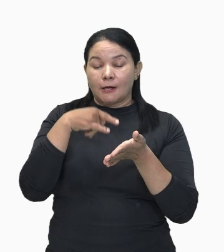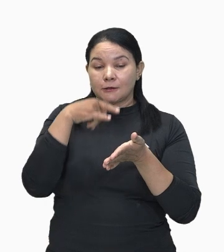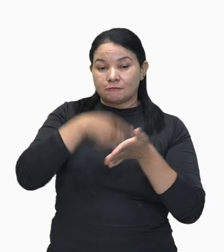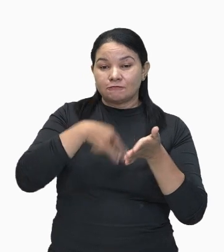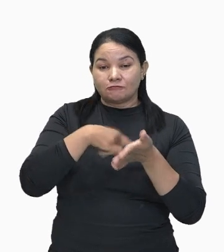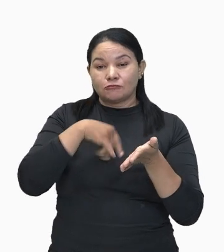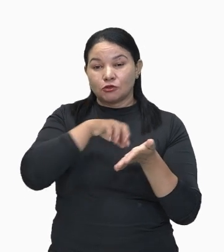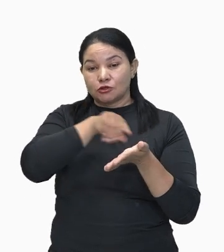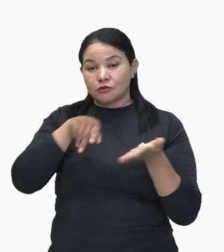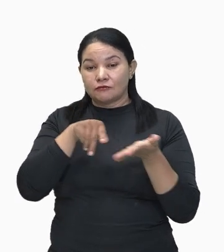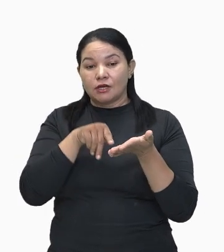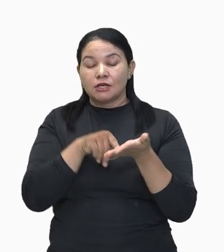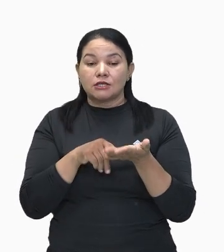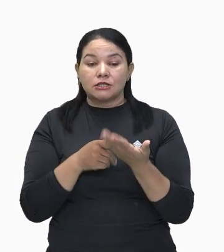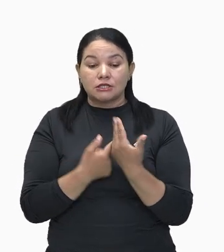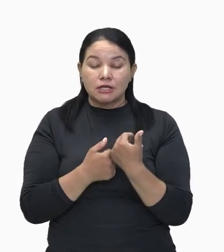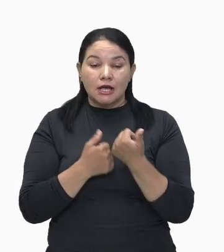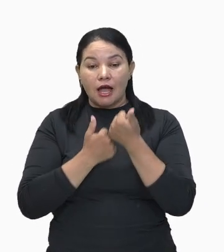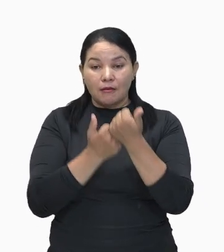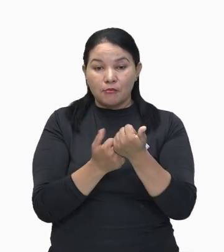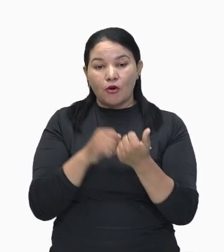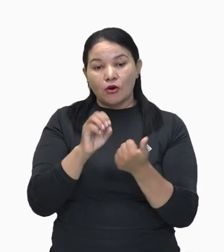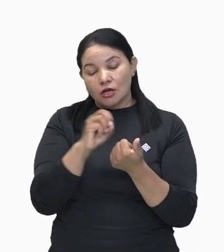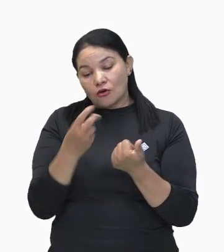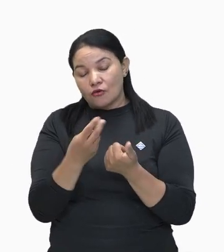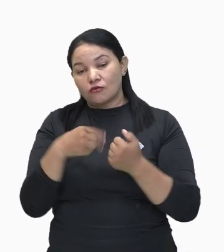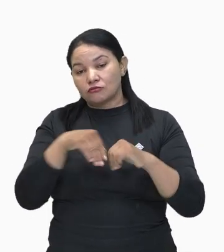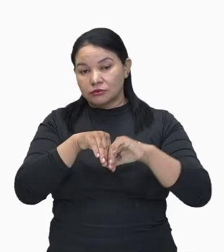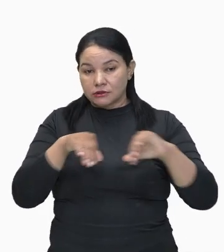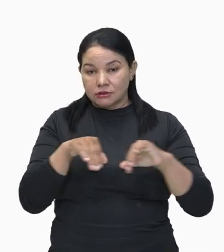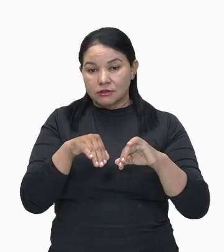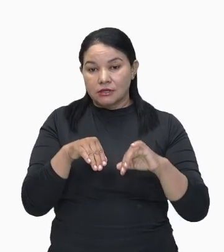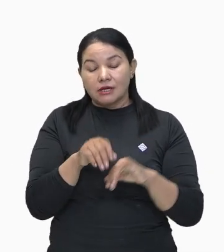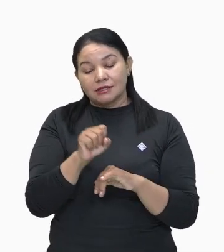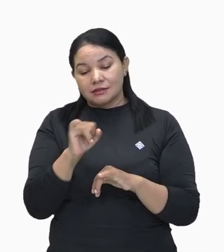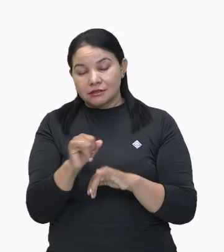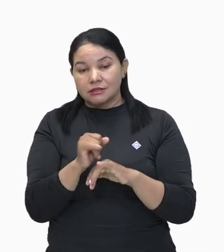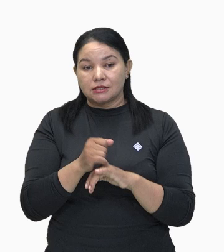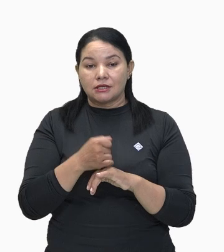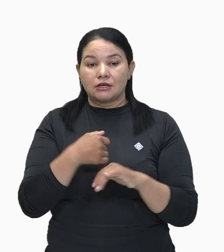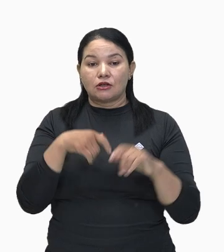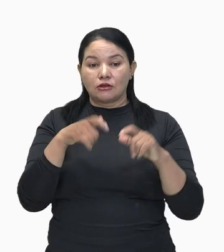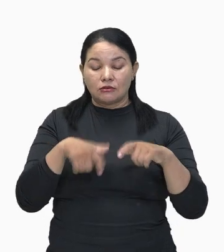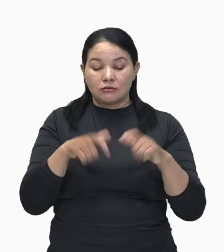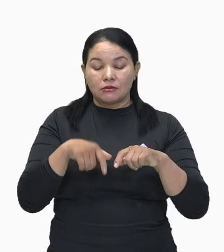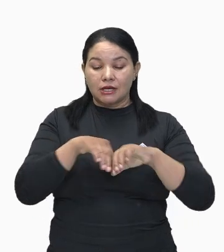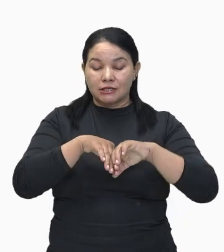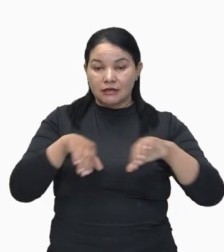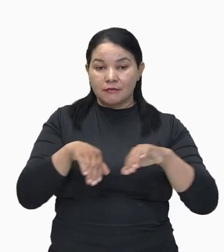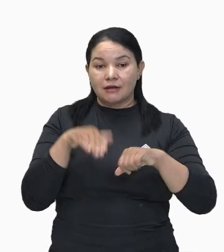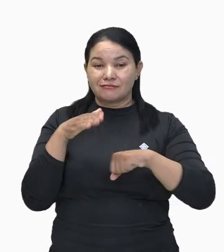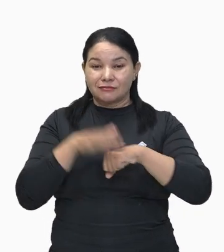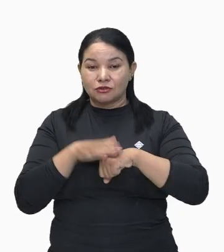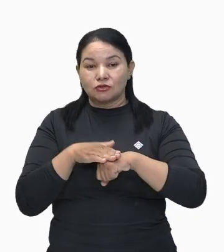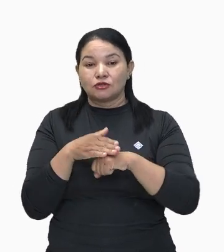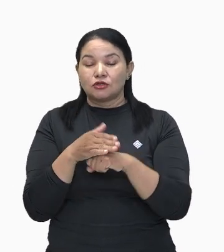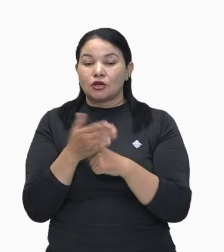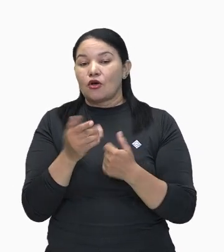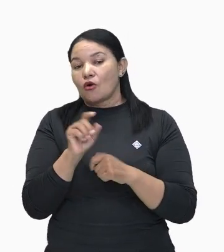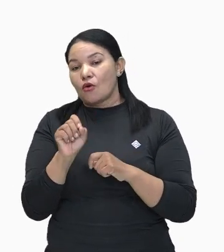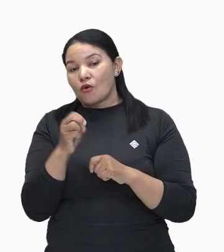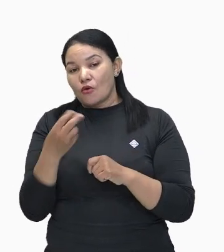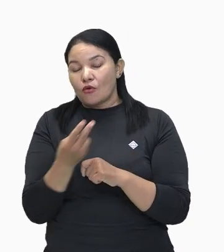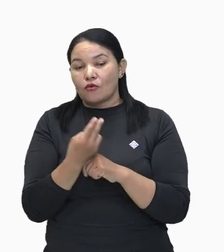eram contra ou a favor de Quebec se separar, ter sua própria autonomia. E em ambos os referendos,